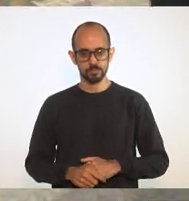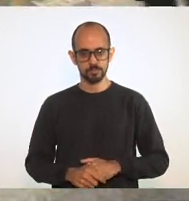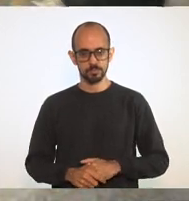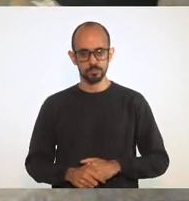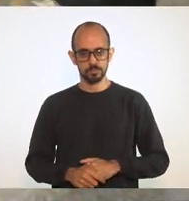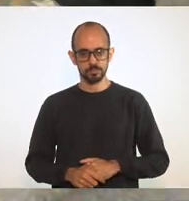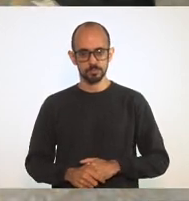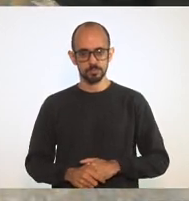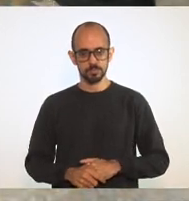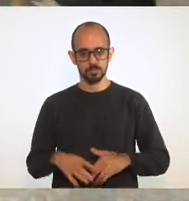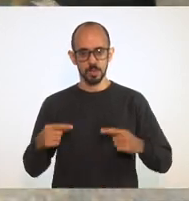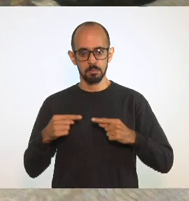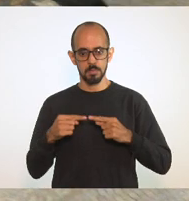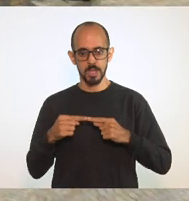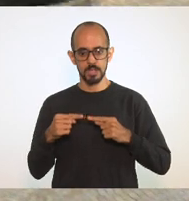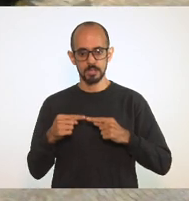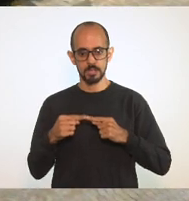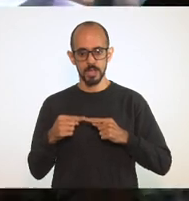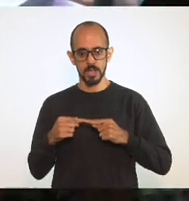Parecer pela constitucionalidade com emendas.